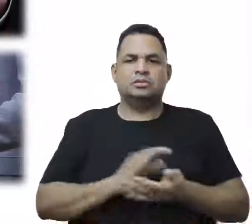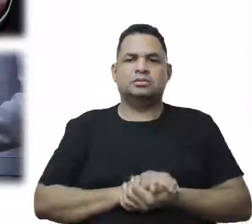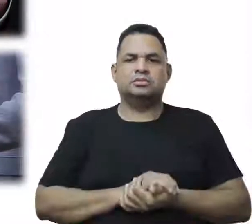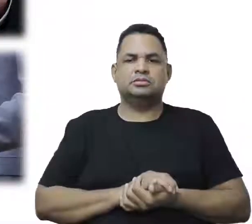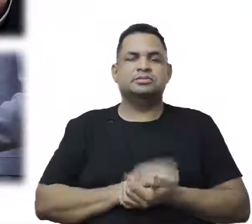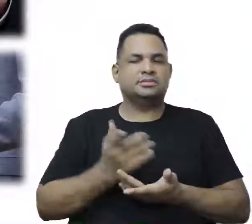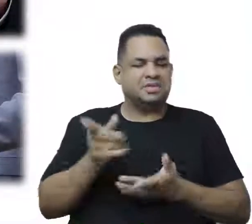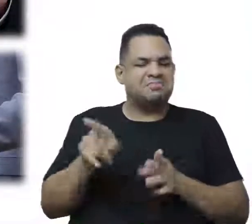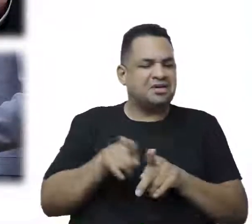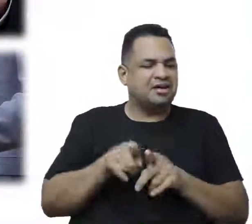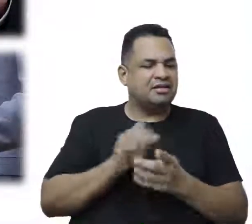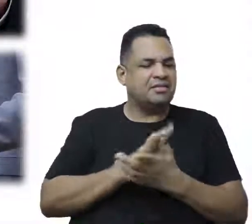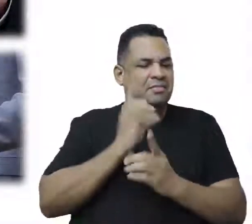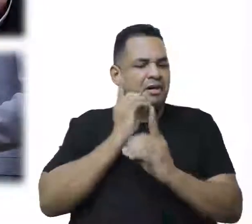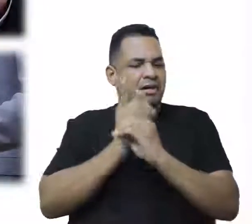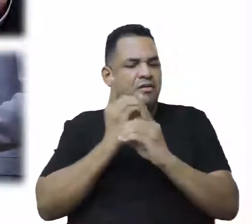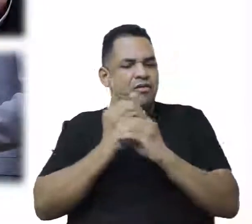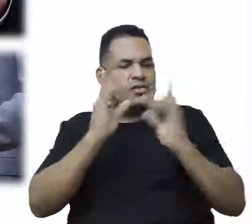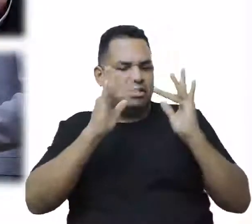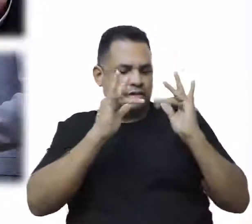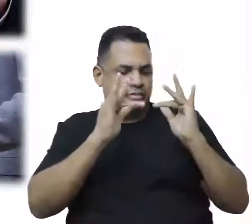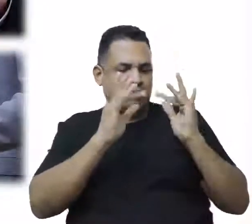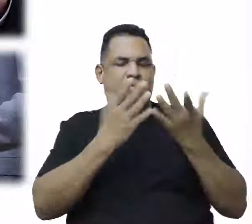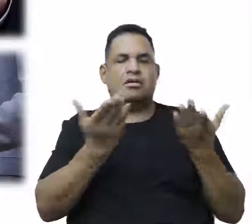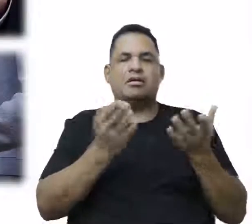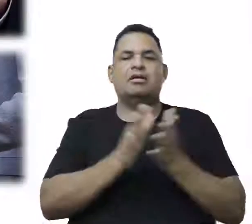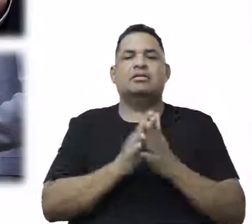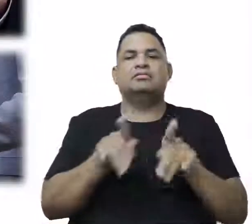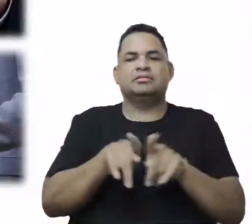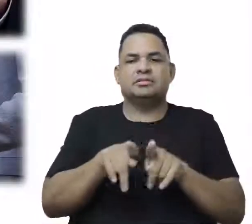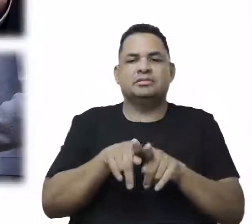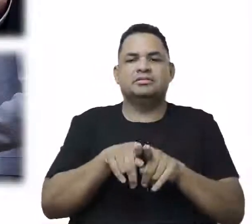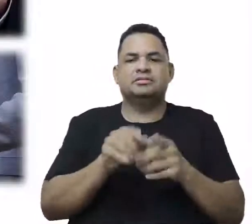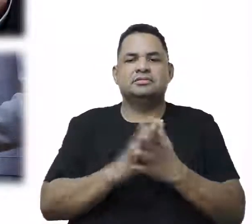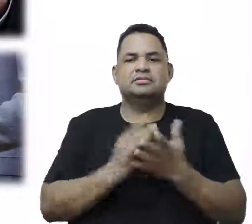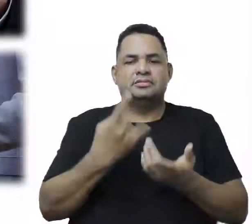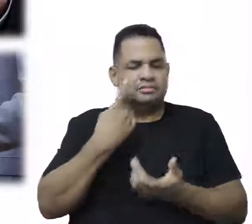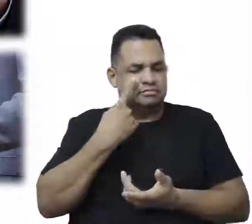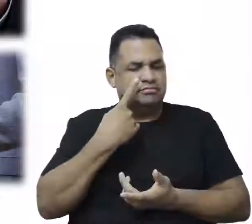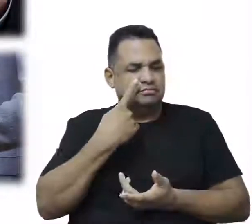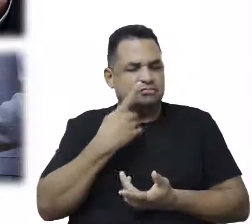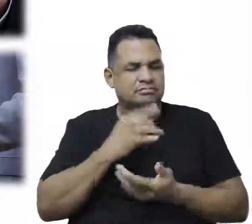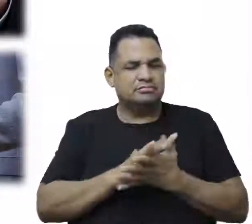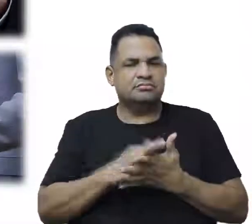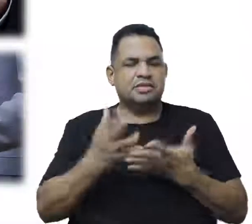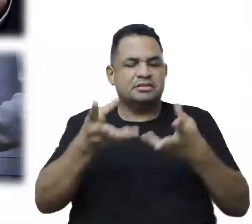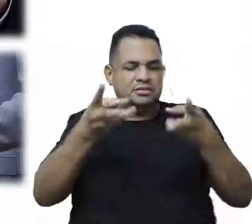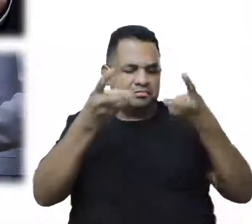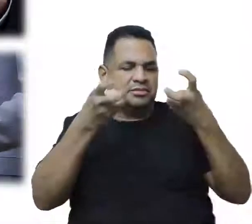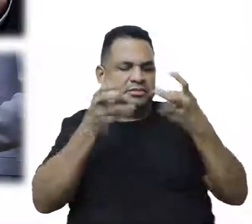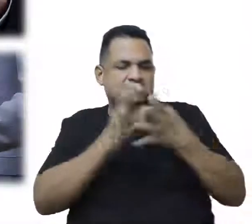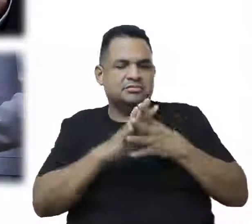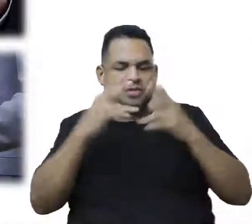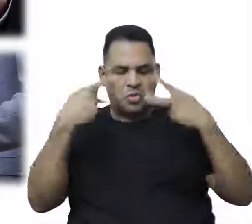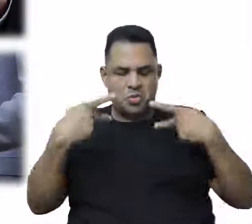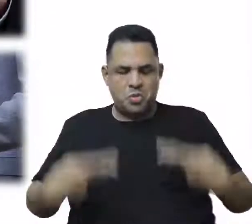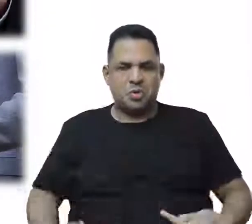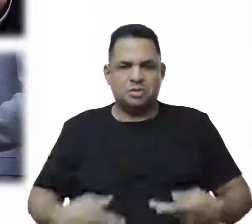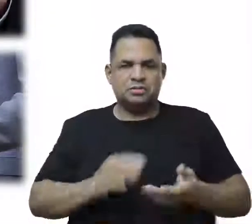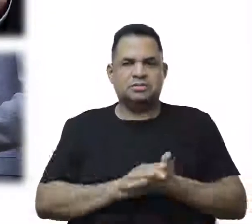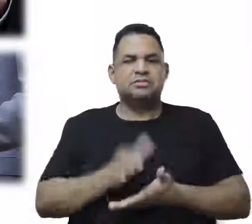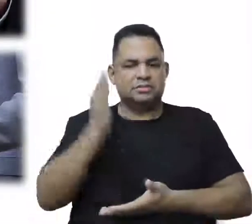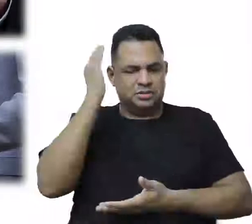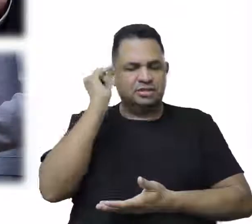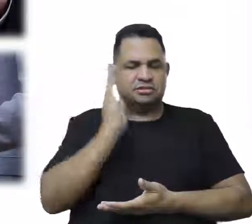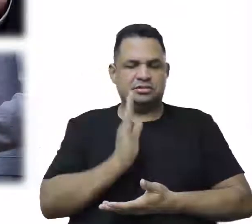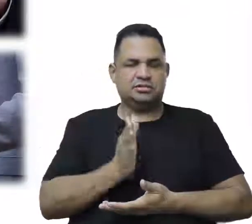uma namorada ou um namorado, né, prof? Exato. Faz essa leitura aí corporal. Sabiam? Vocês com certeza devem saber disso, né, pois gente?